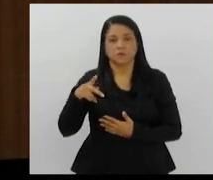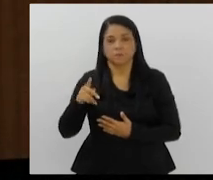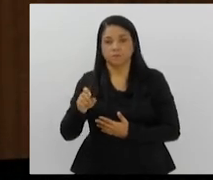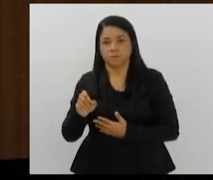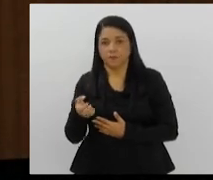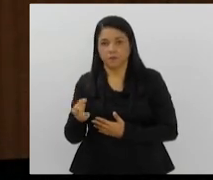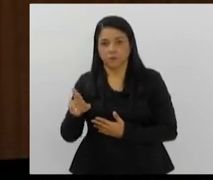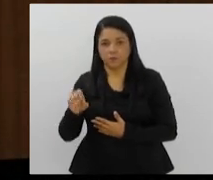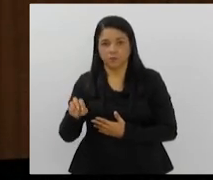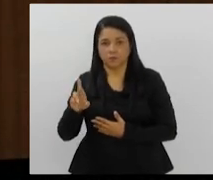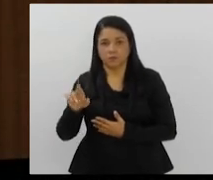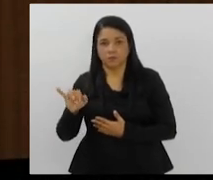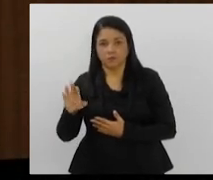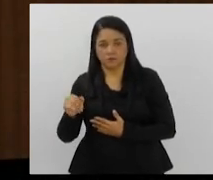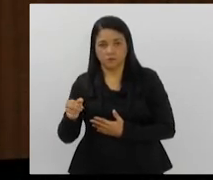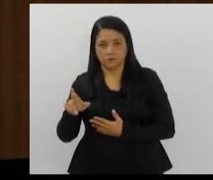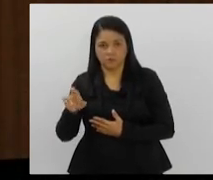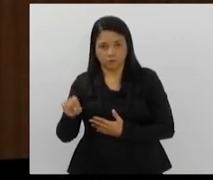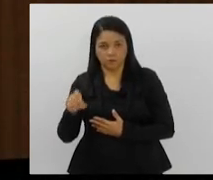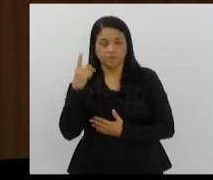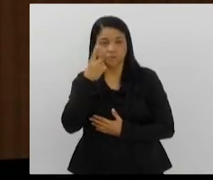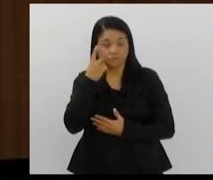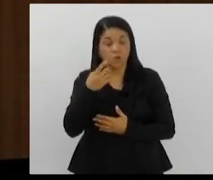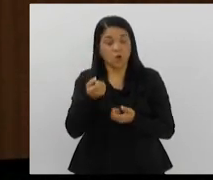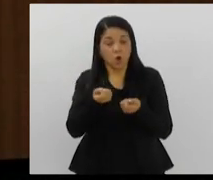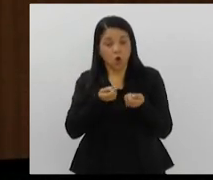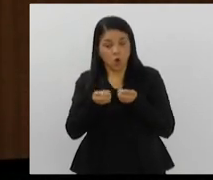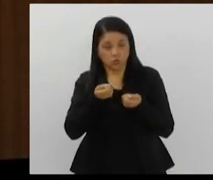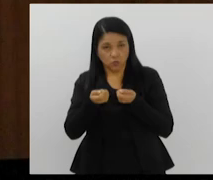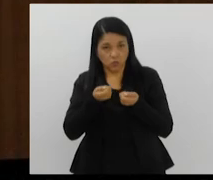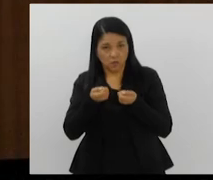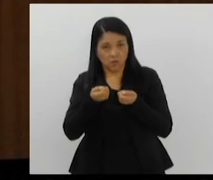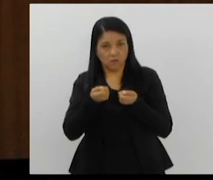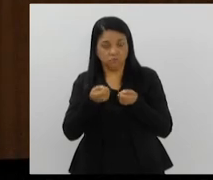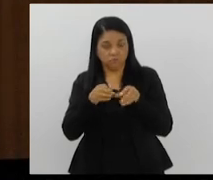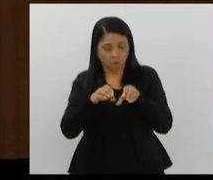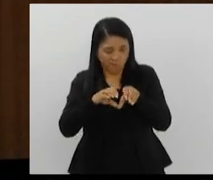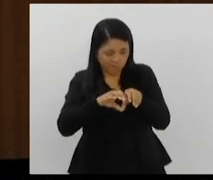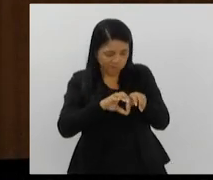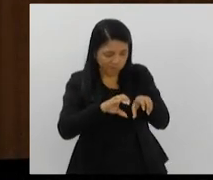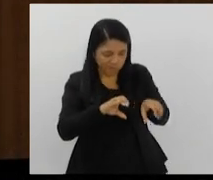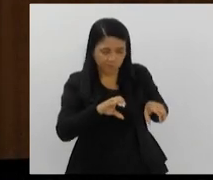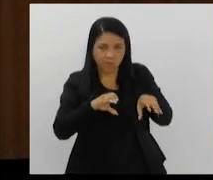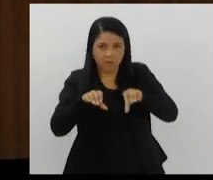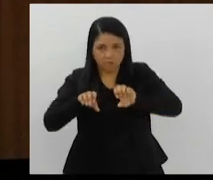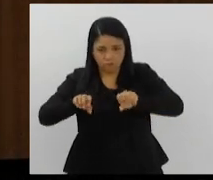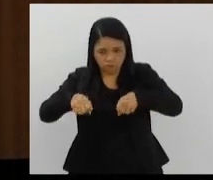no fundo, controlar o equipamento de descarga irregular, né?